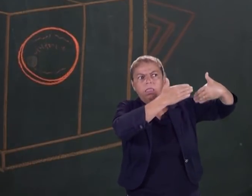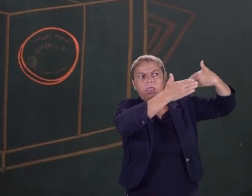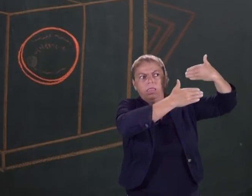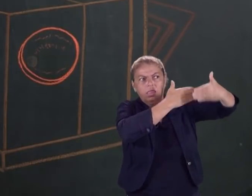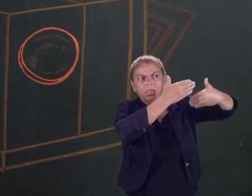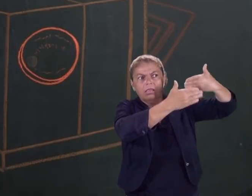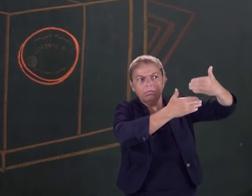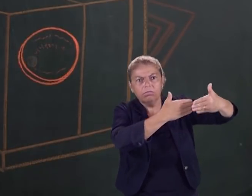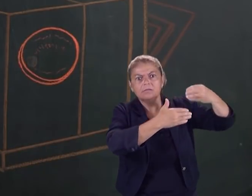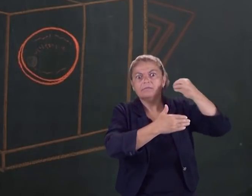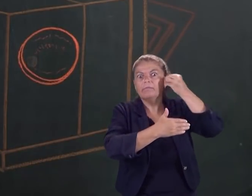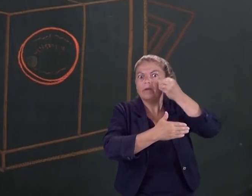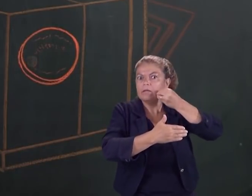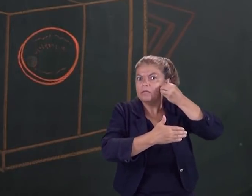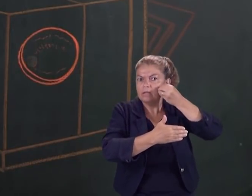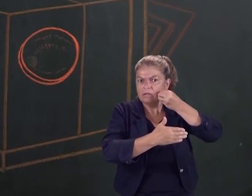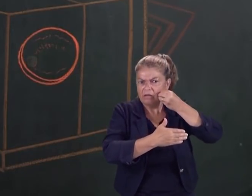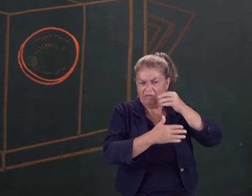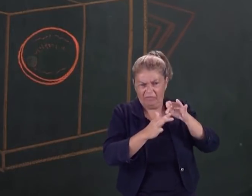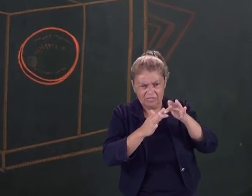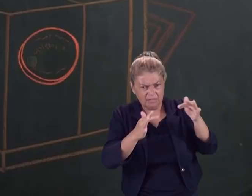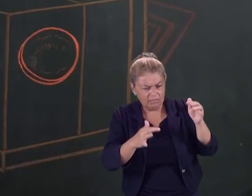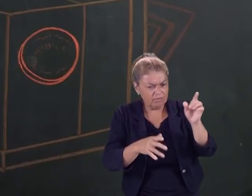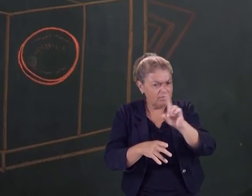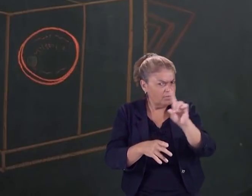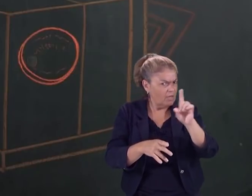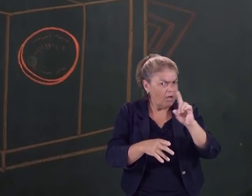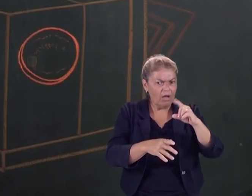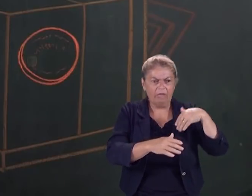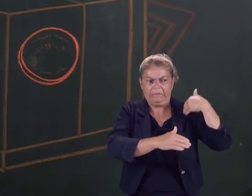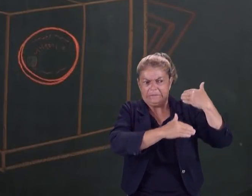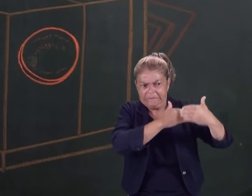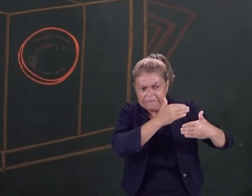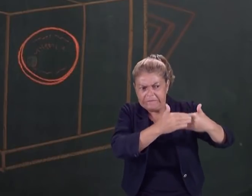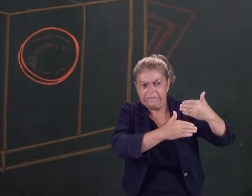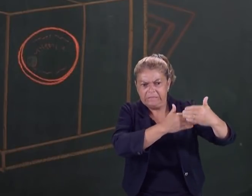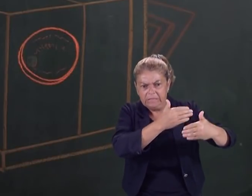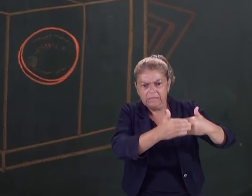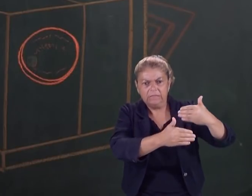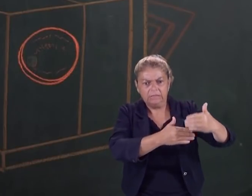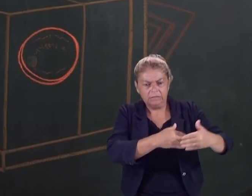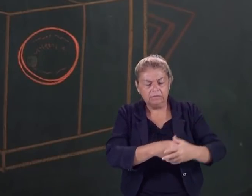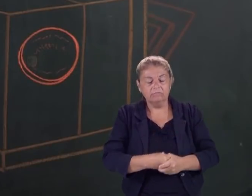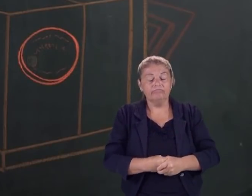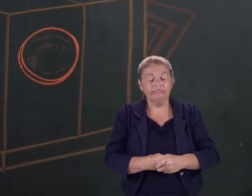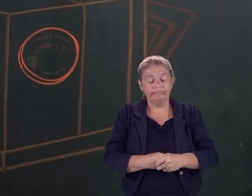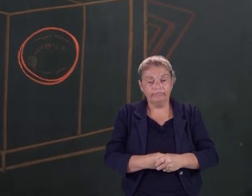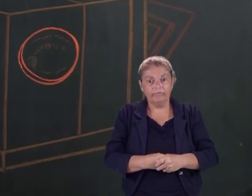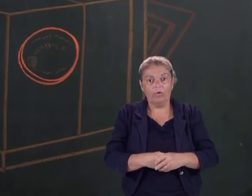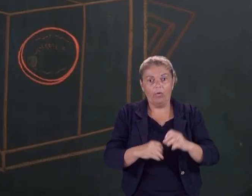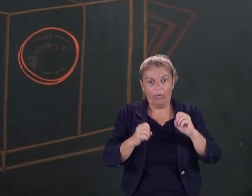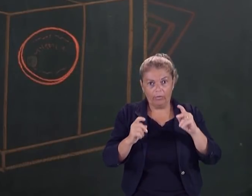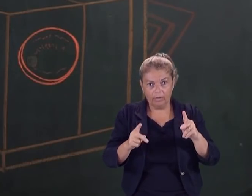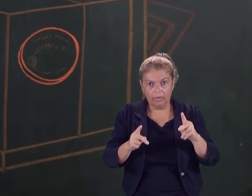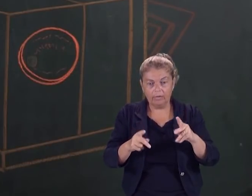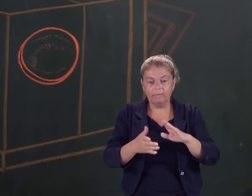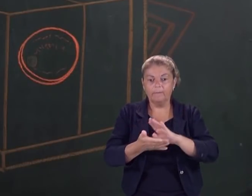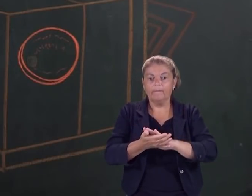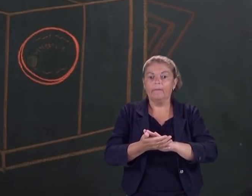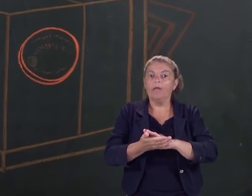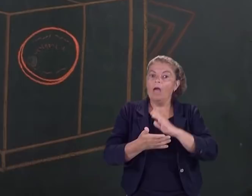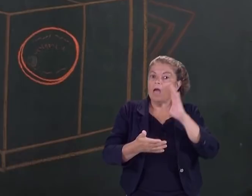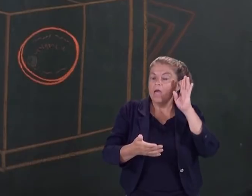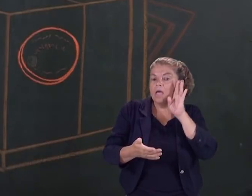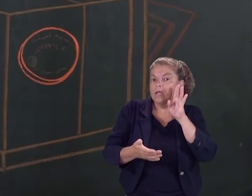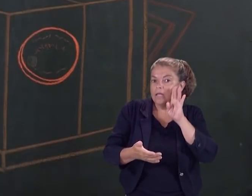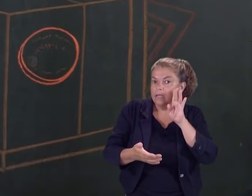as experiências e testes, e não foi nada assim num estalar de dedos, nem de um dia para o outro, ok? Então, é bacana